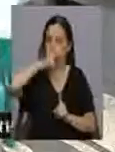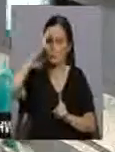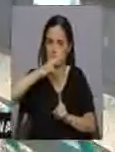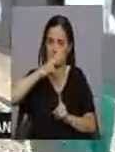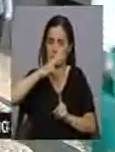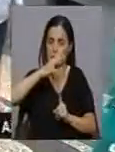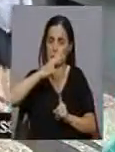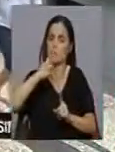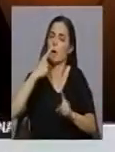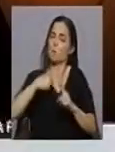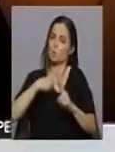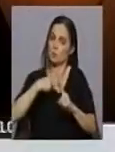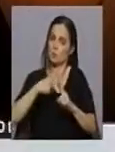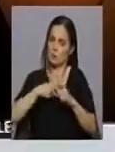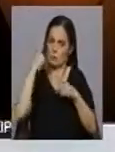otimista